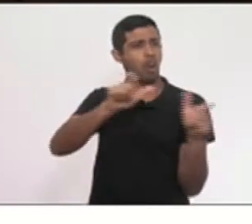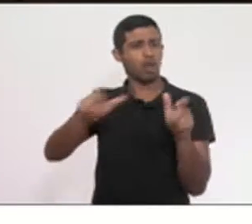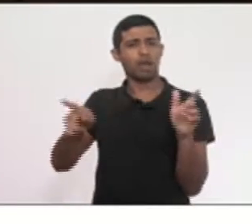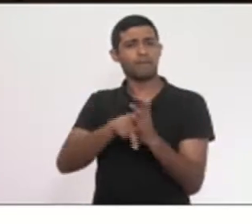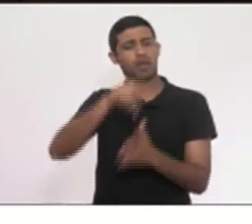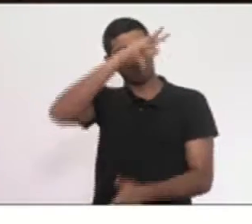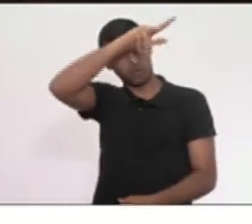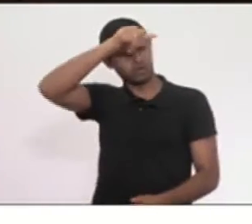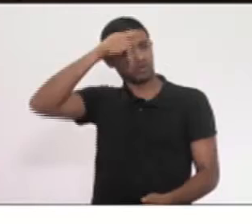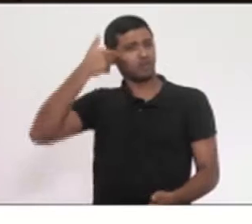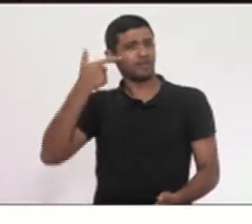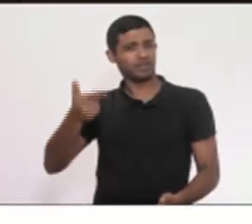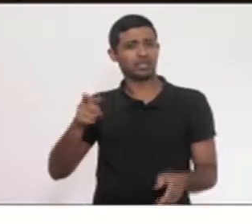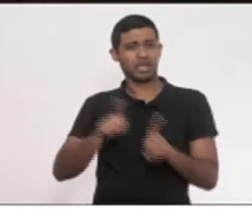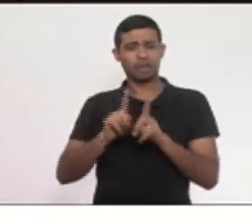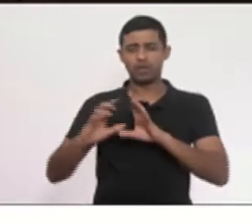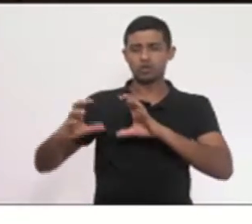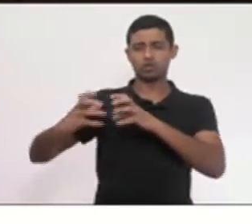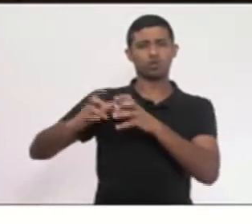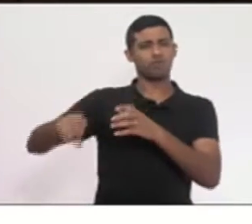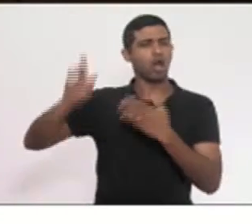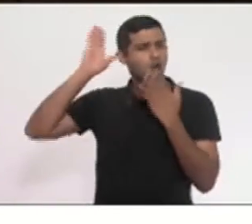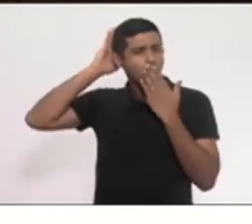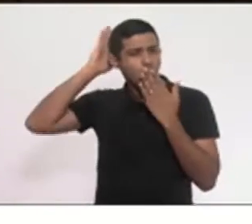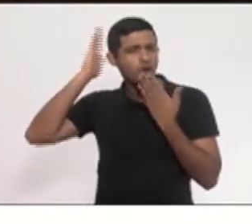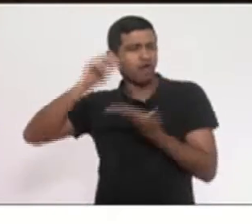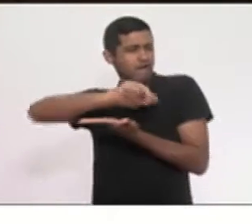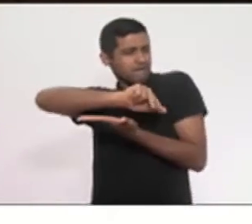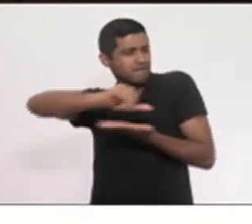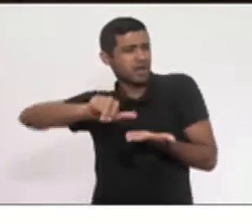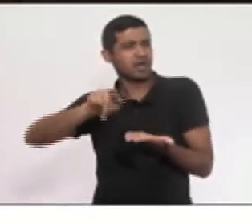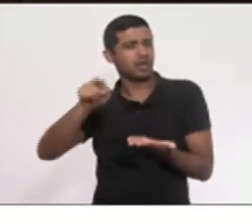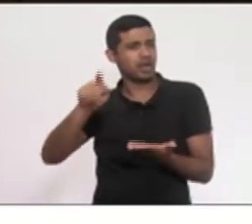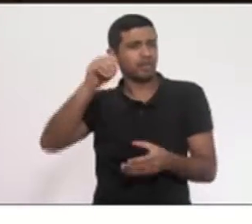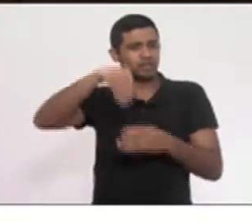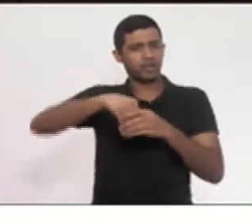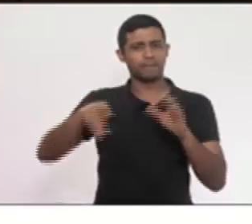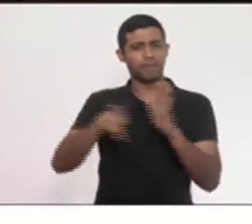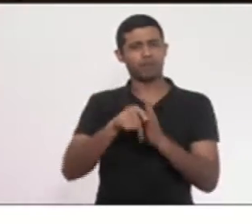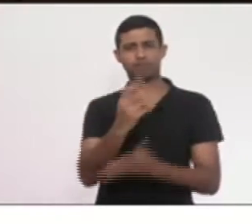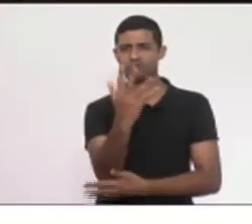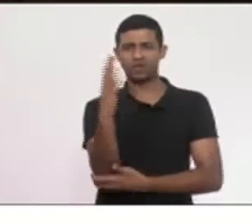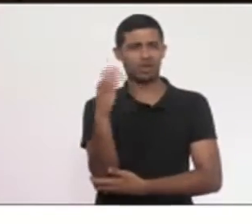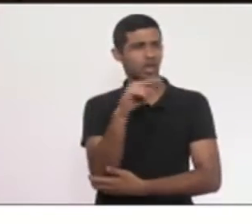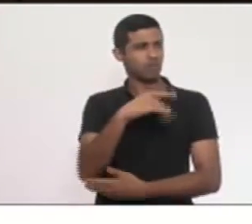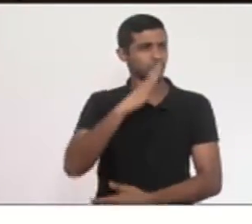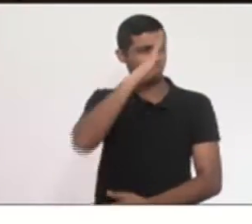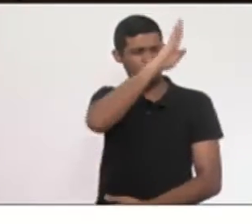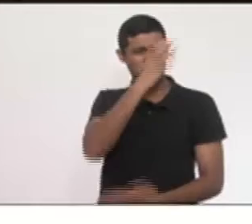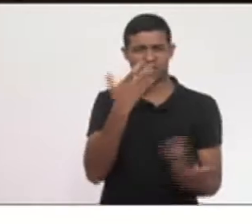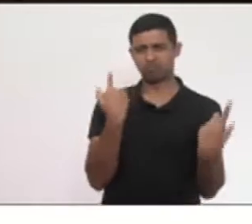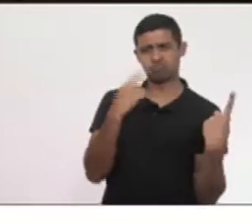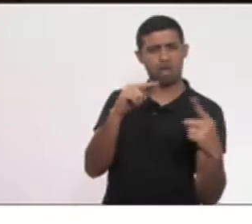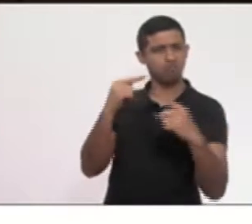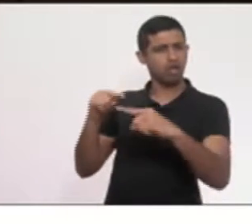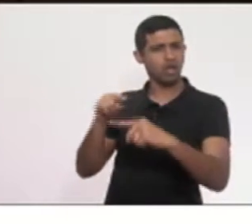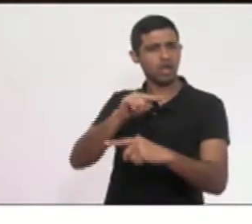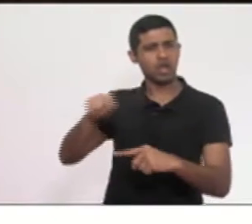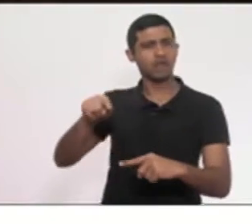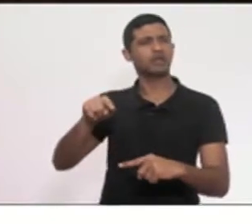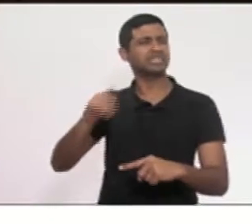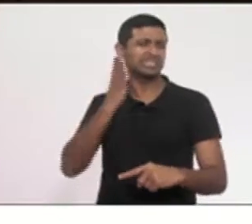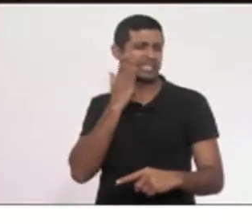Amazônia, dos povos da floresta, dos ribeirinhos, dos indígenas. Bolsonaro quer atacar esses povos porque sabe que eles